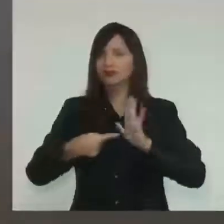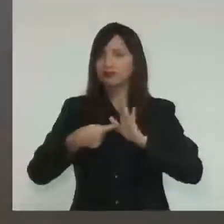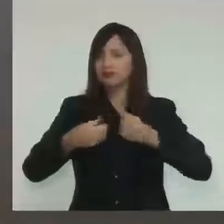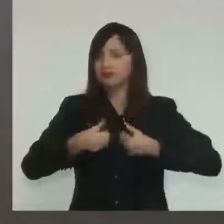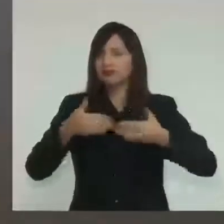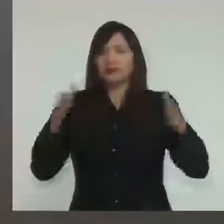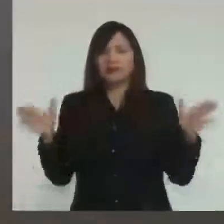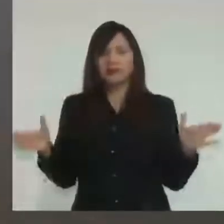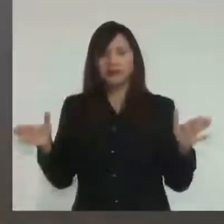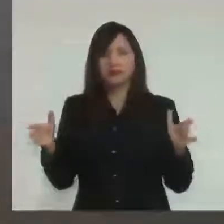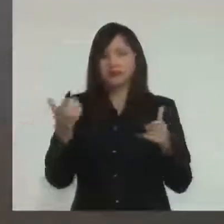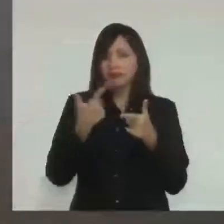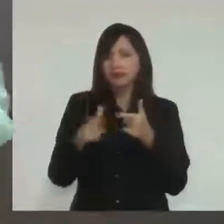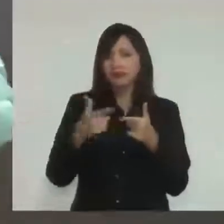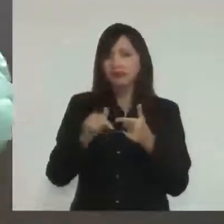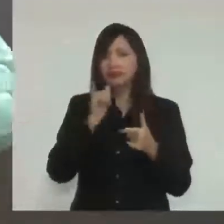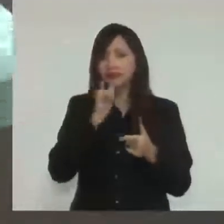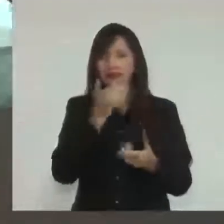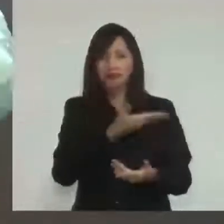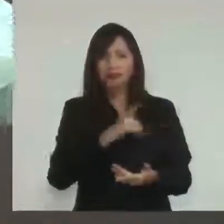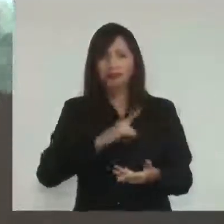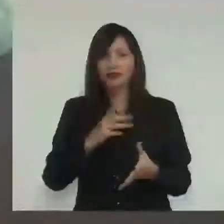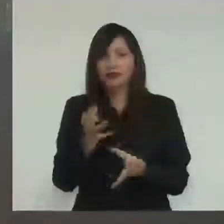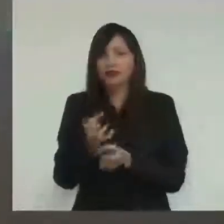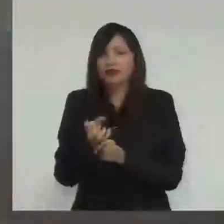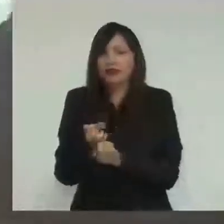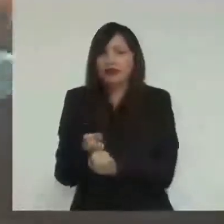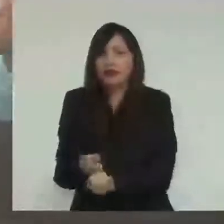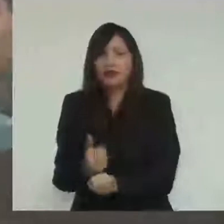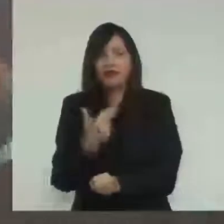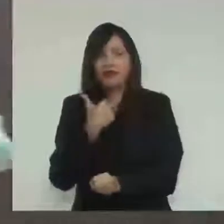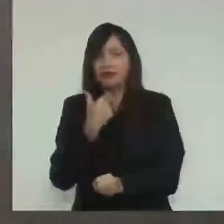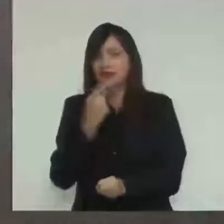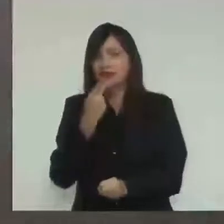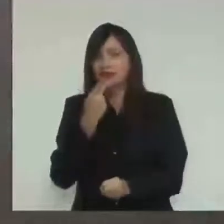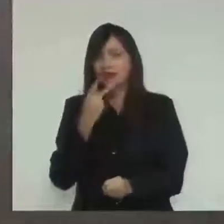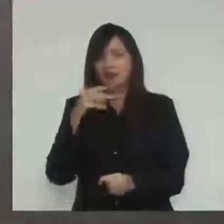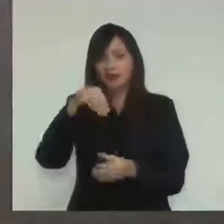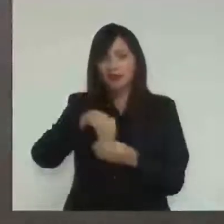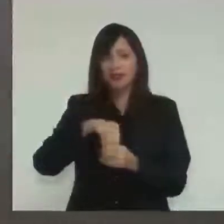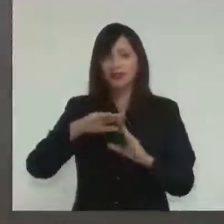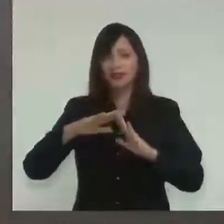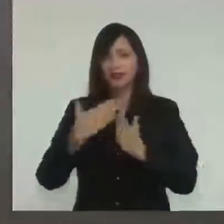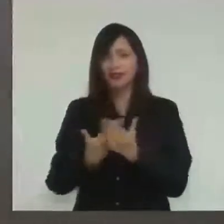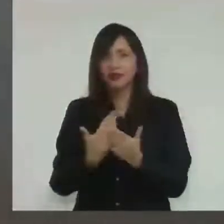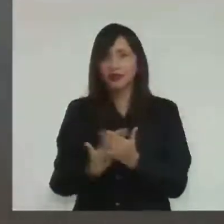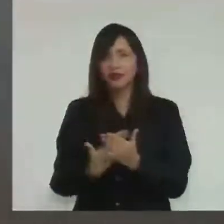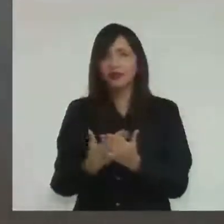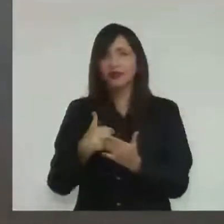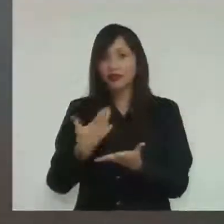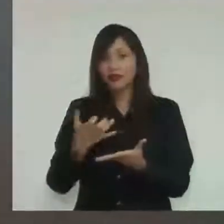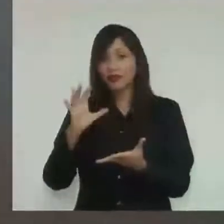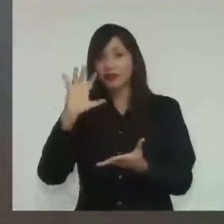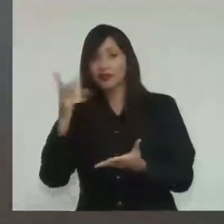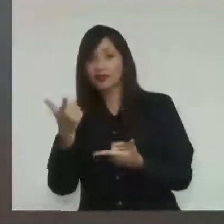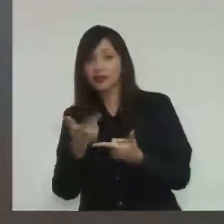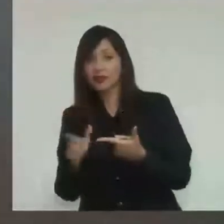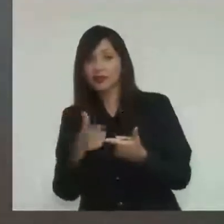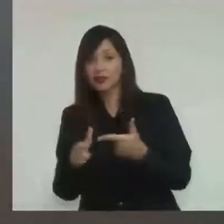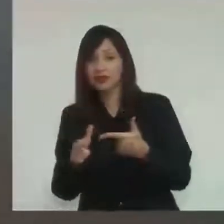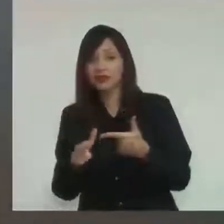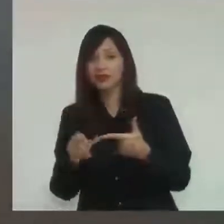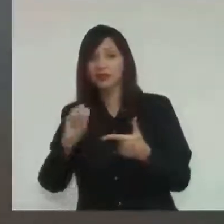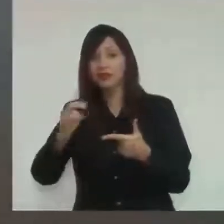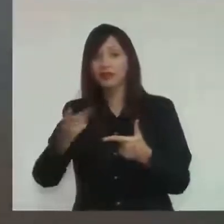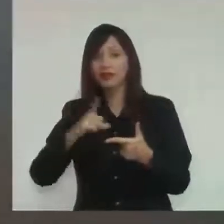assim, mas tem um problema igual esse, né? Então vamos lá sufocar, porque não pode falar isso dentro da escola. Então a gente quer o quê? Resolver o problema ou